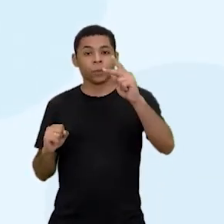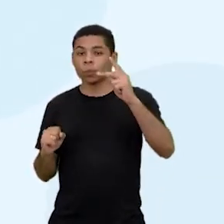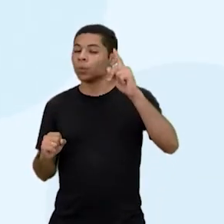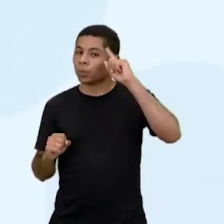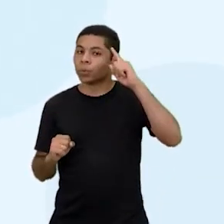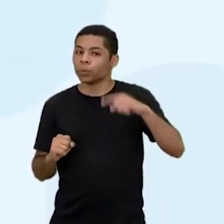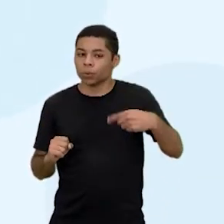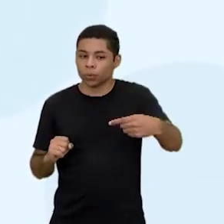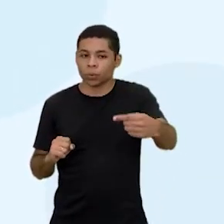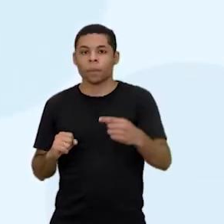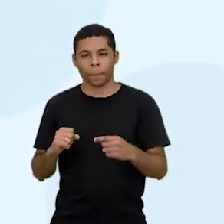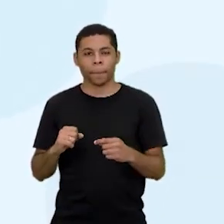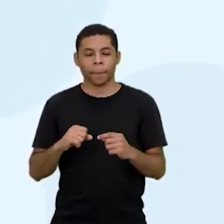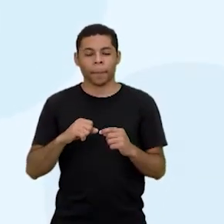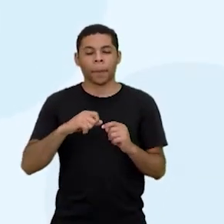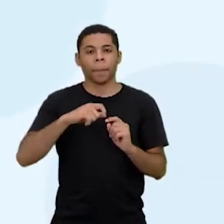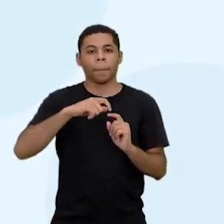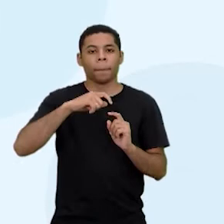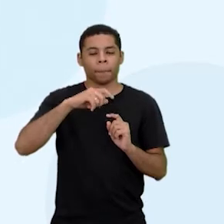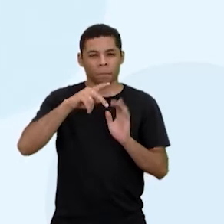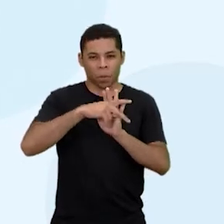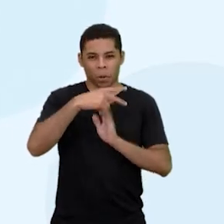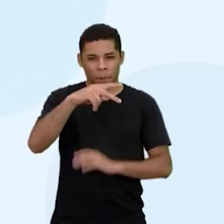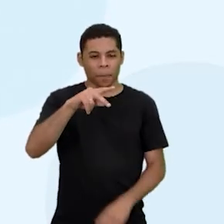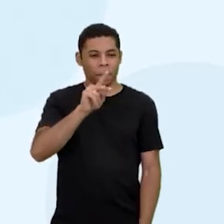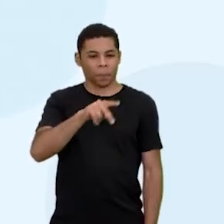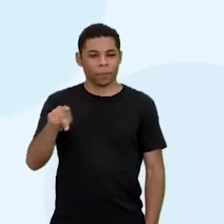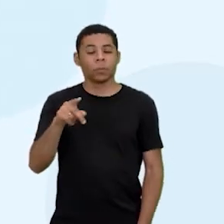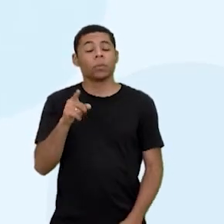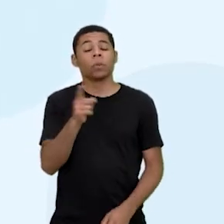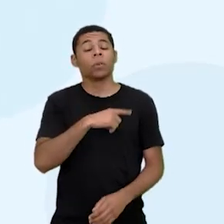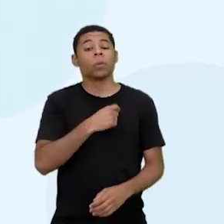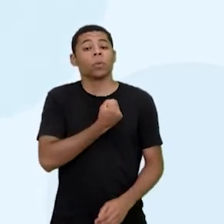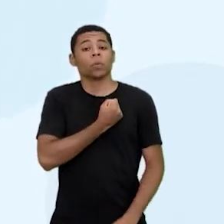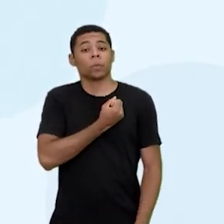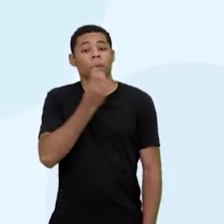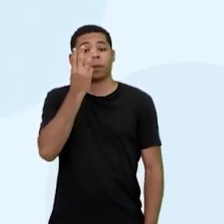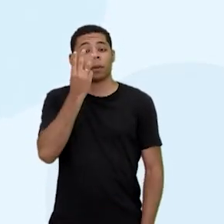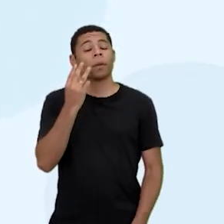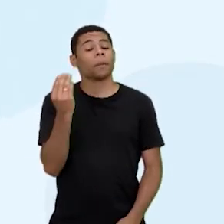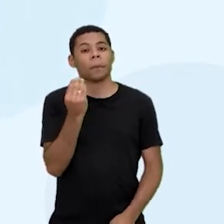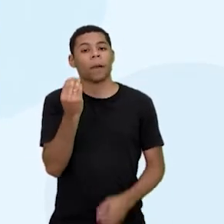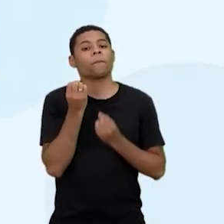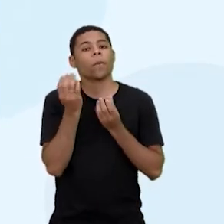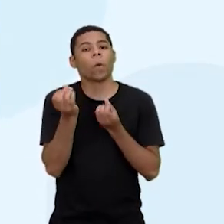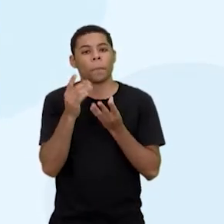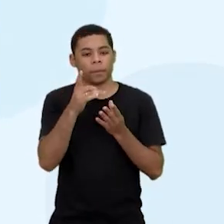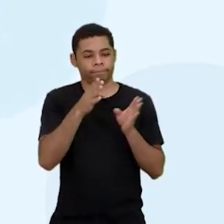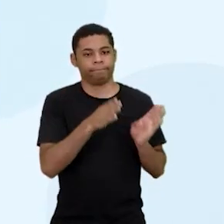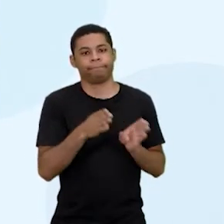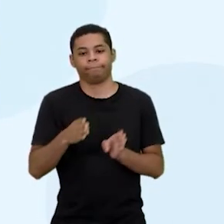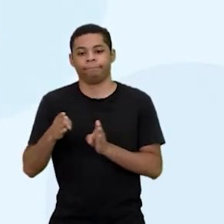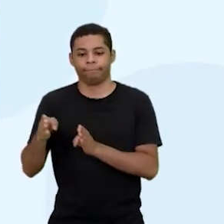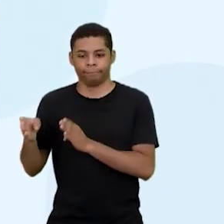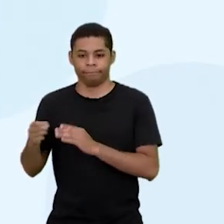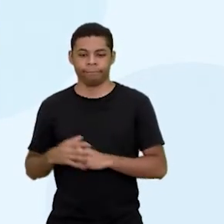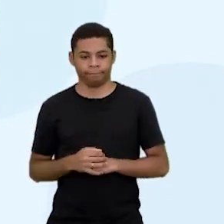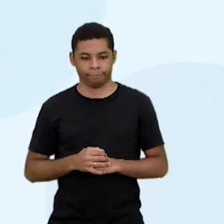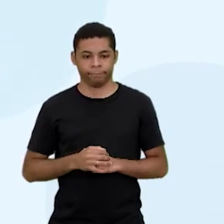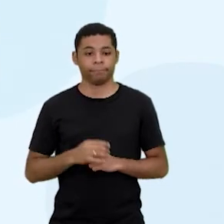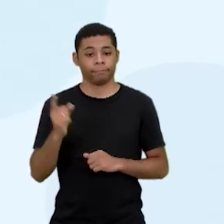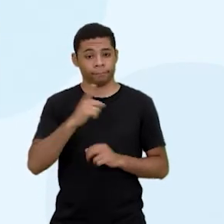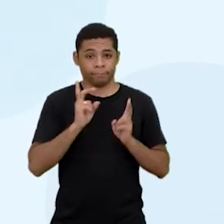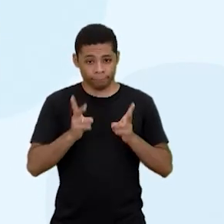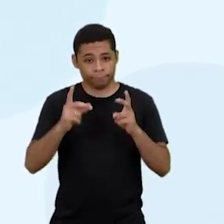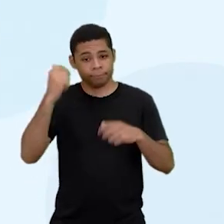diários, professores, aí também. A gente está na parte 3 de organizar as informações. E a gente continua